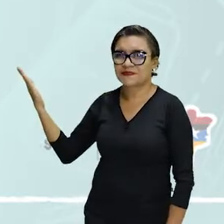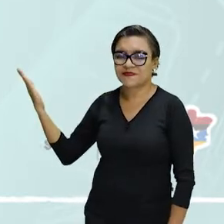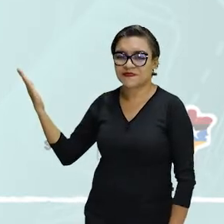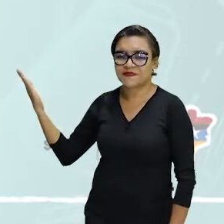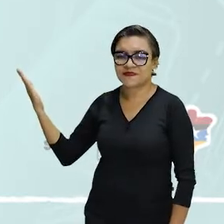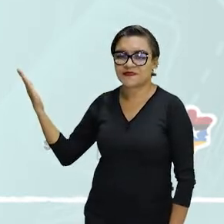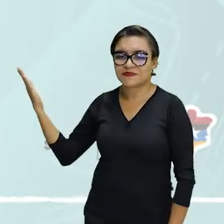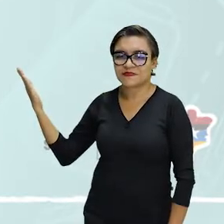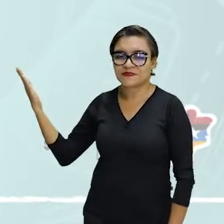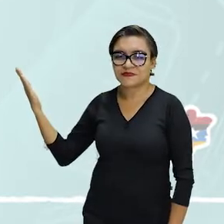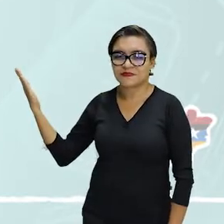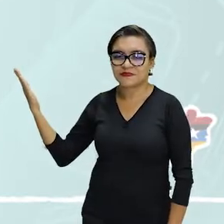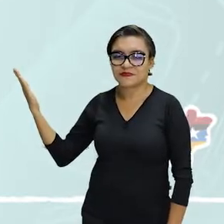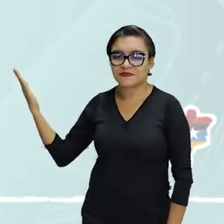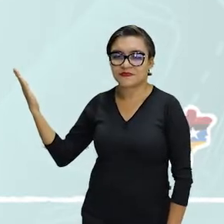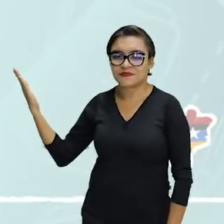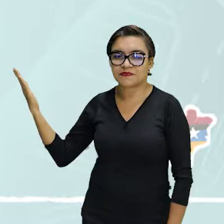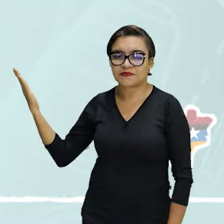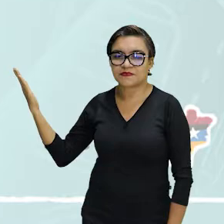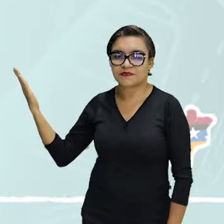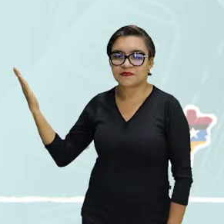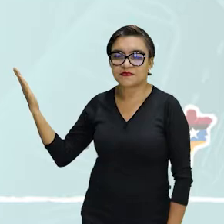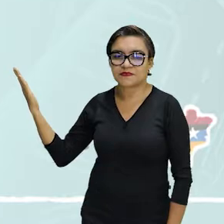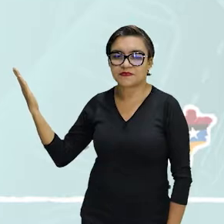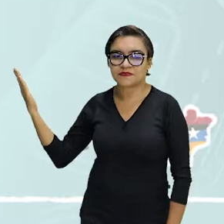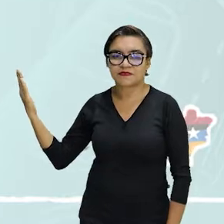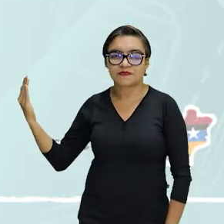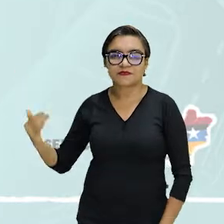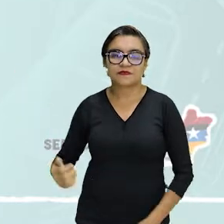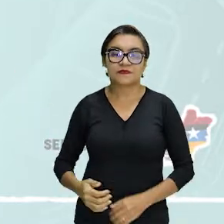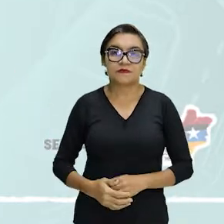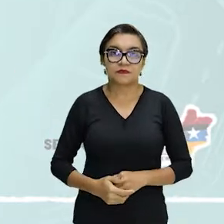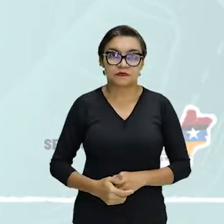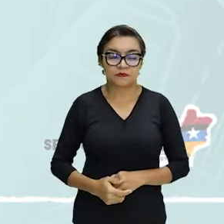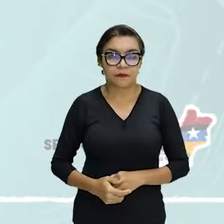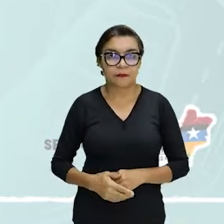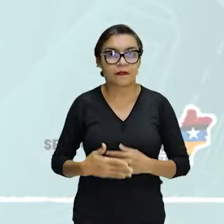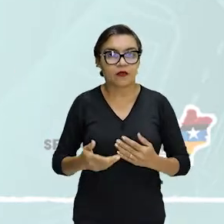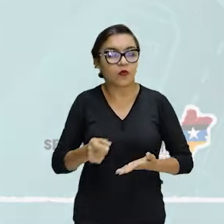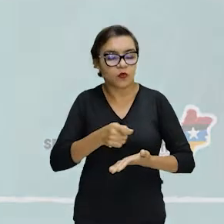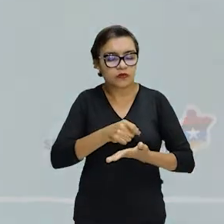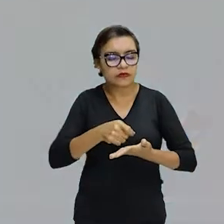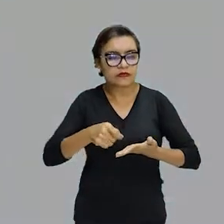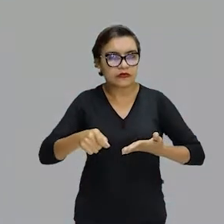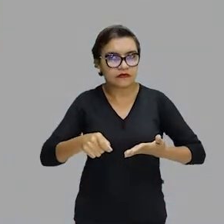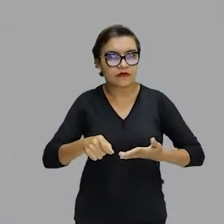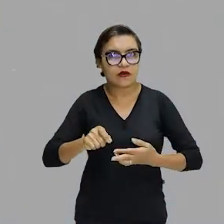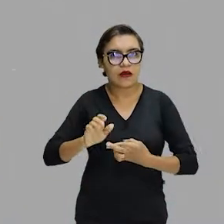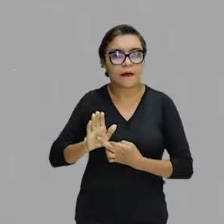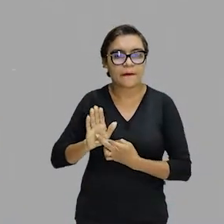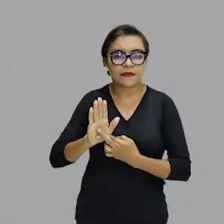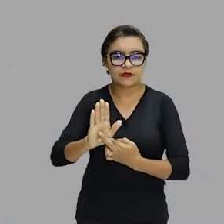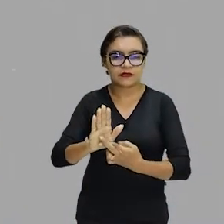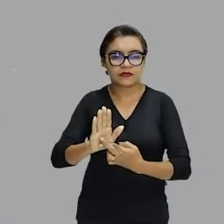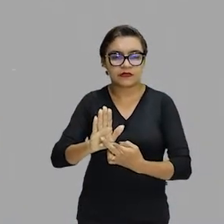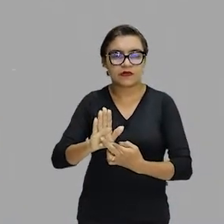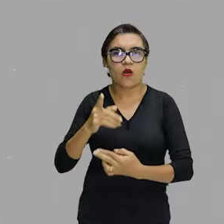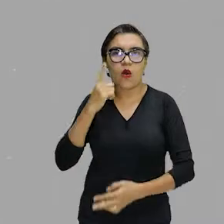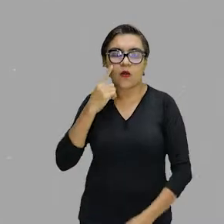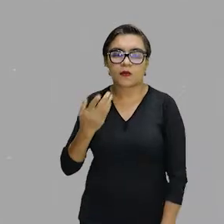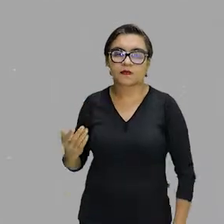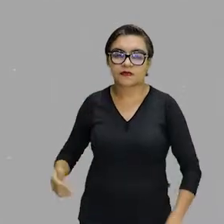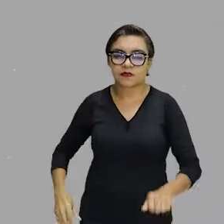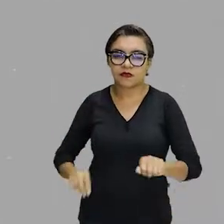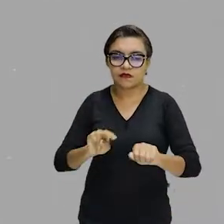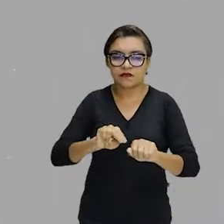N, que é igual ao produto de N fatores iguais a A. Vamos escrever a representação disso. A elevado a